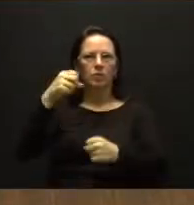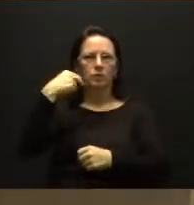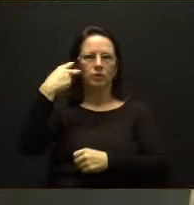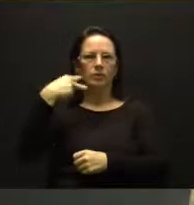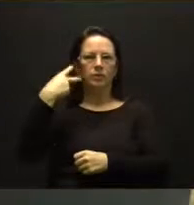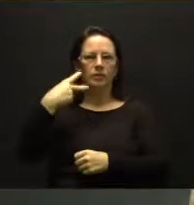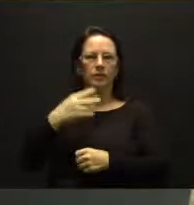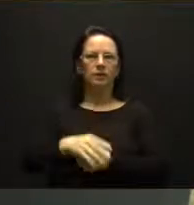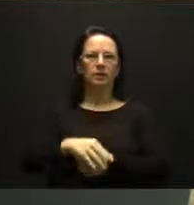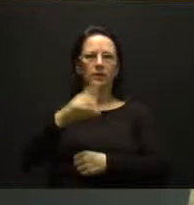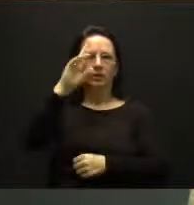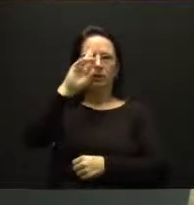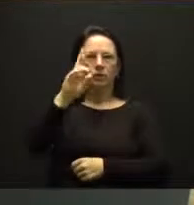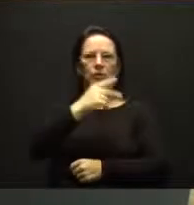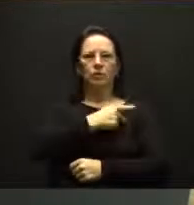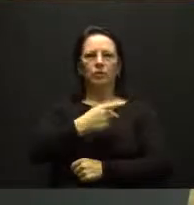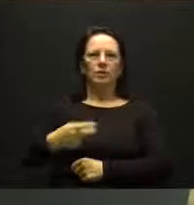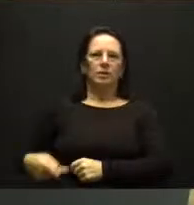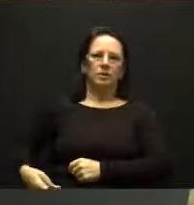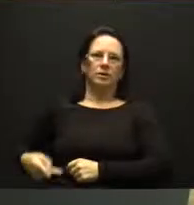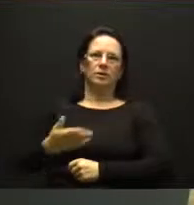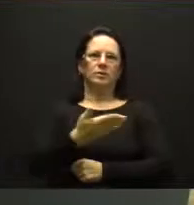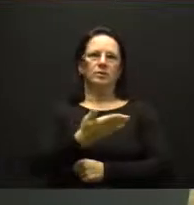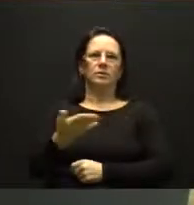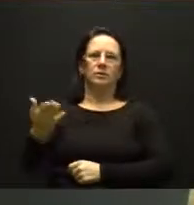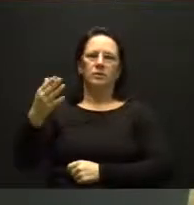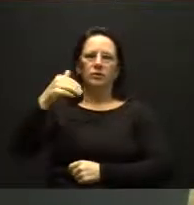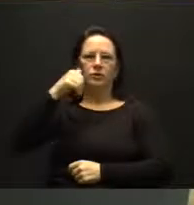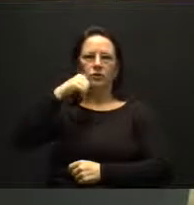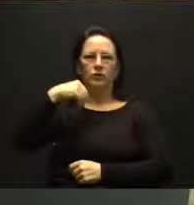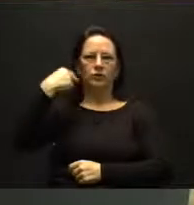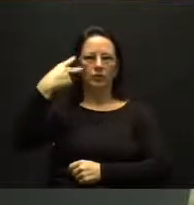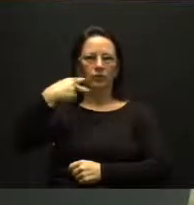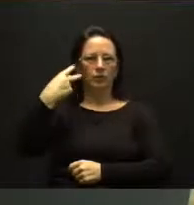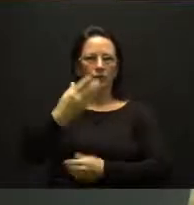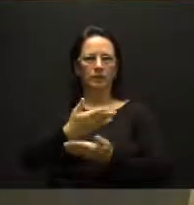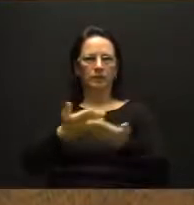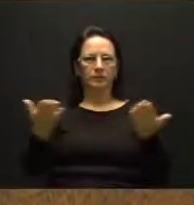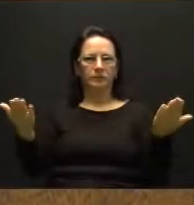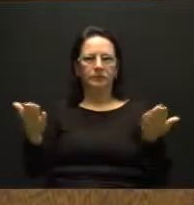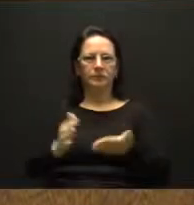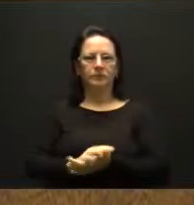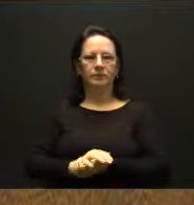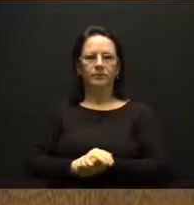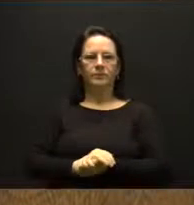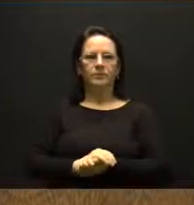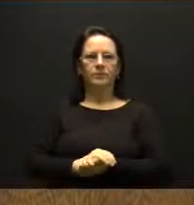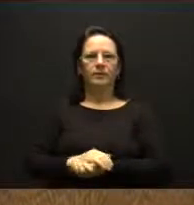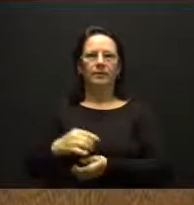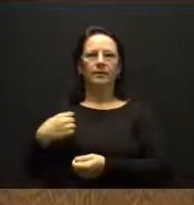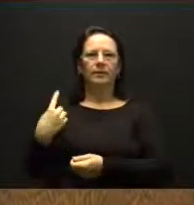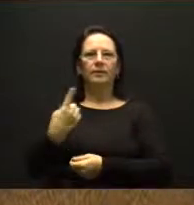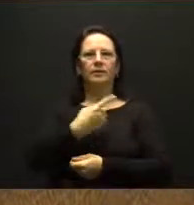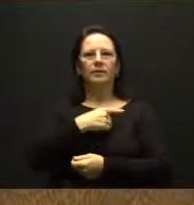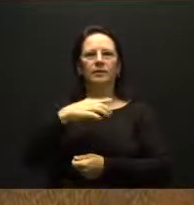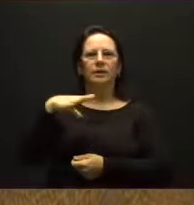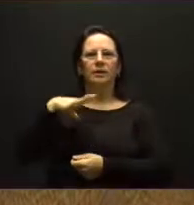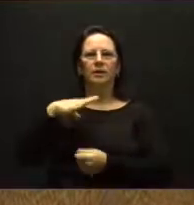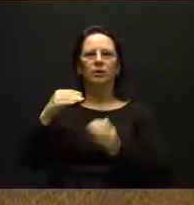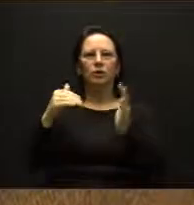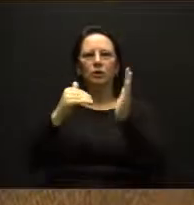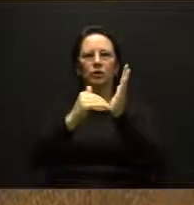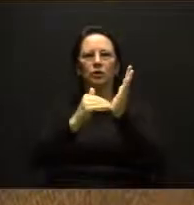por presidente senhoras vereadora e senhor dos senhores vereadores a nossa cidade nos últimos dois